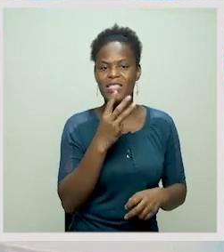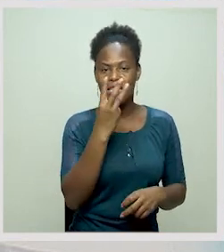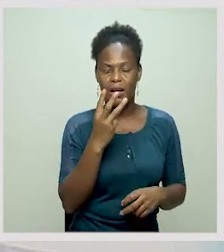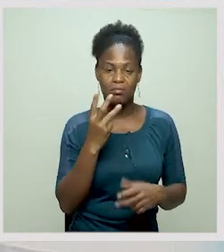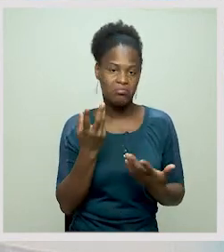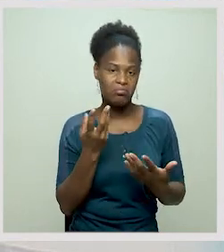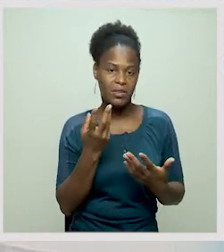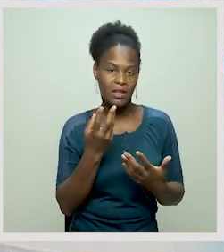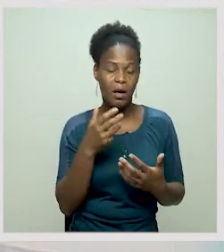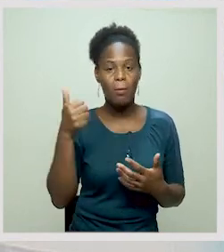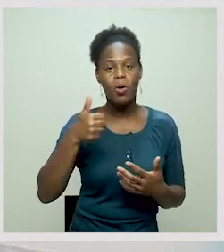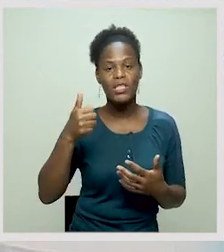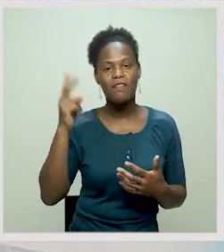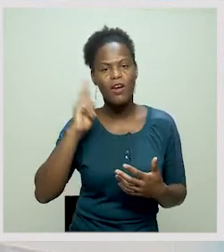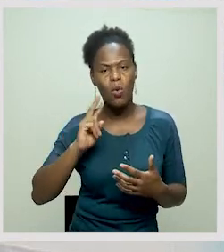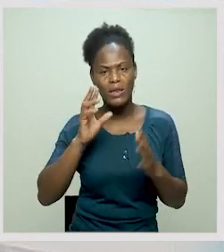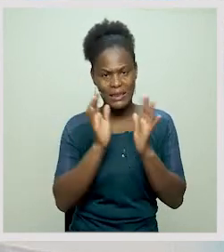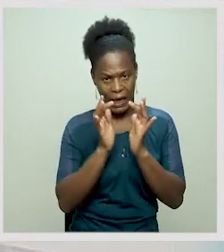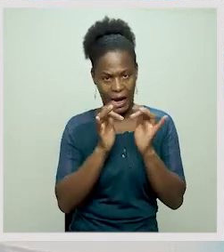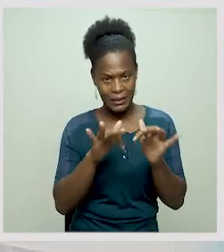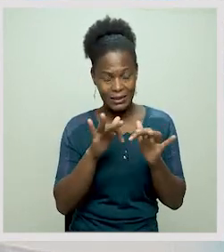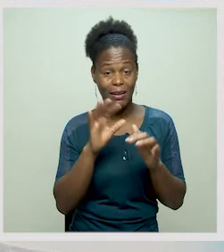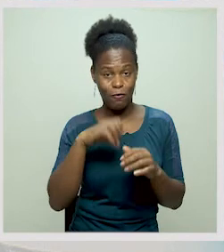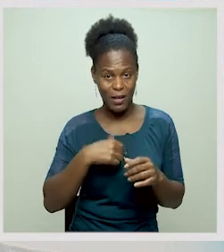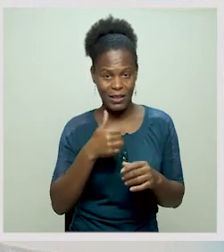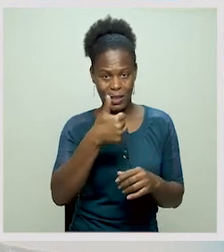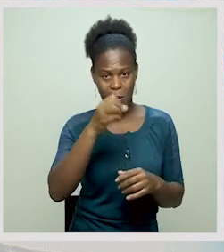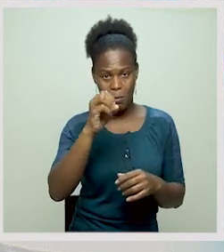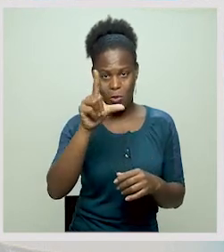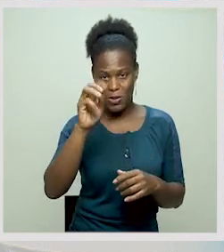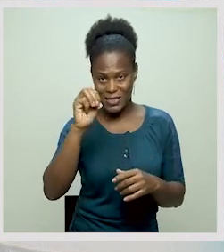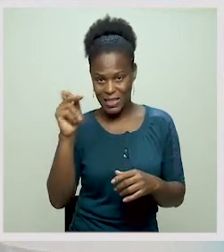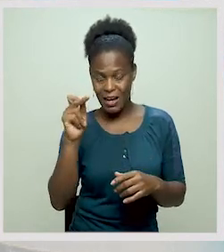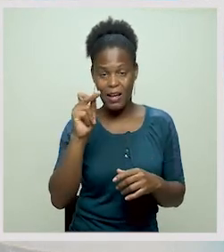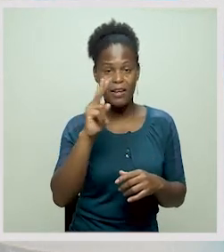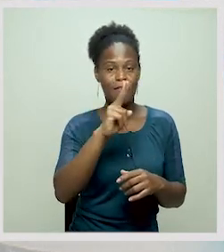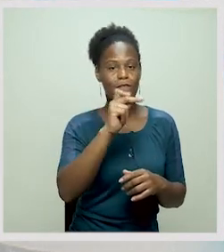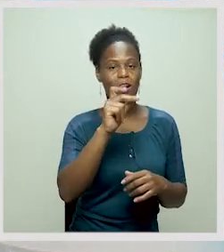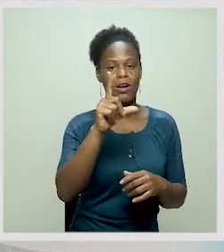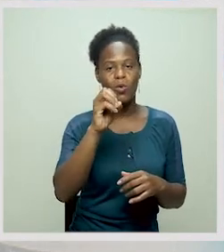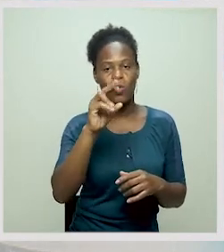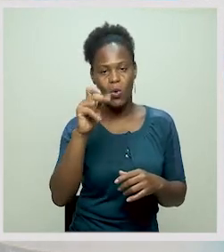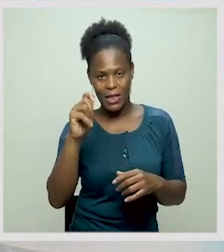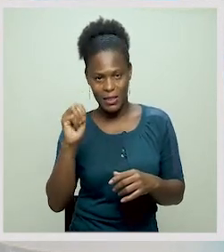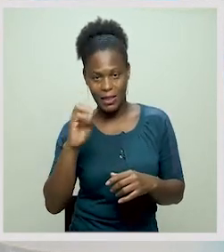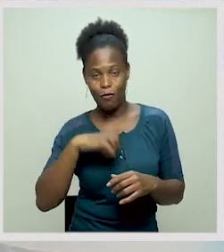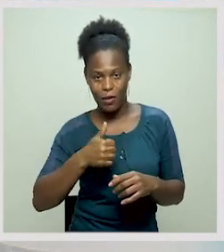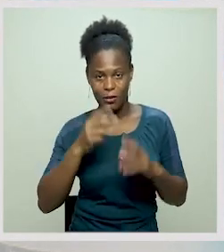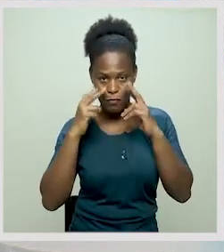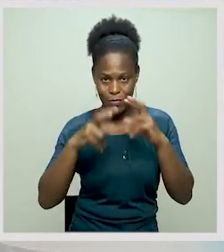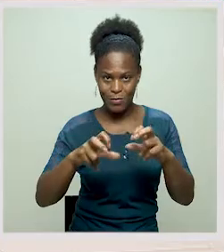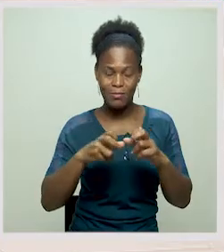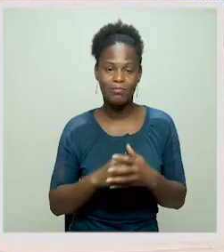de Bolsa de Valores de Cabo Verde, que vocês vão encontrar informações úteis sobre este tipo de